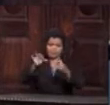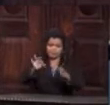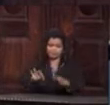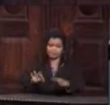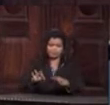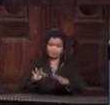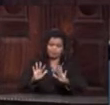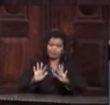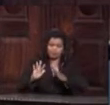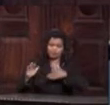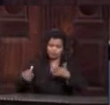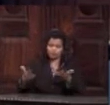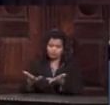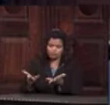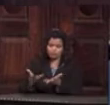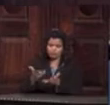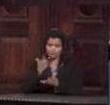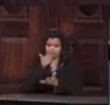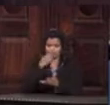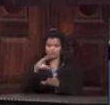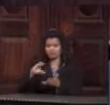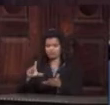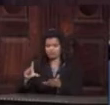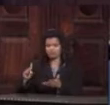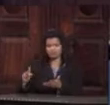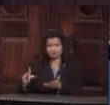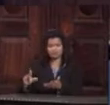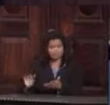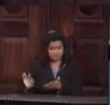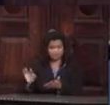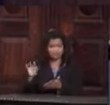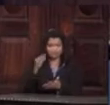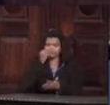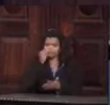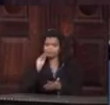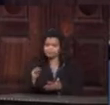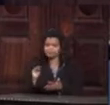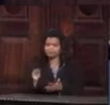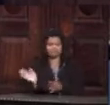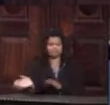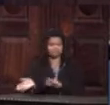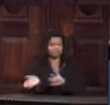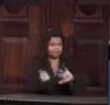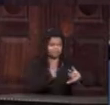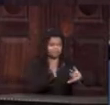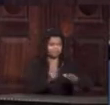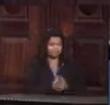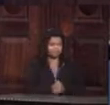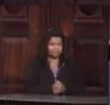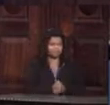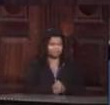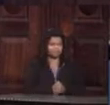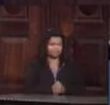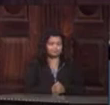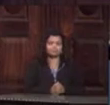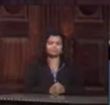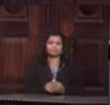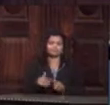o processo avançado de desmonte do parque científico nacional